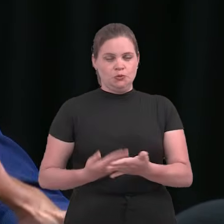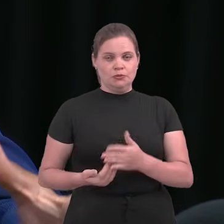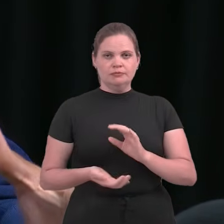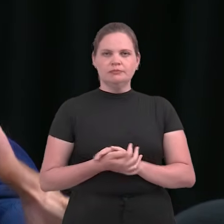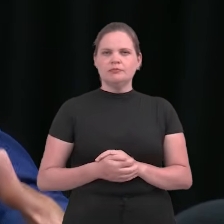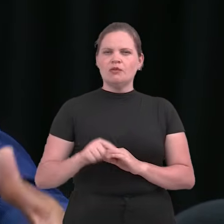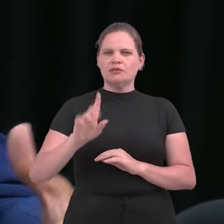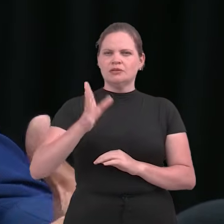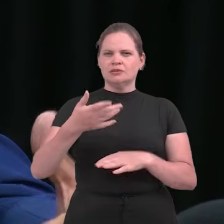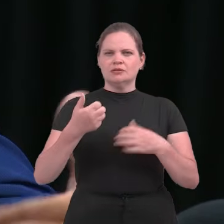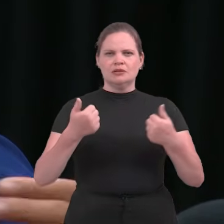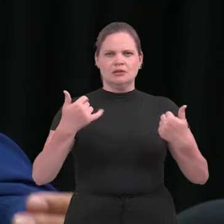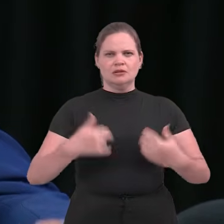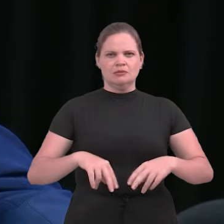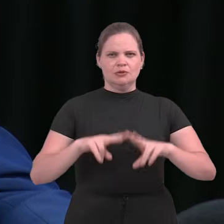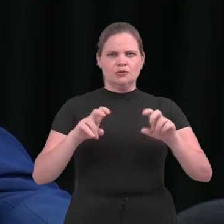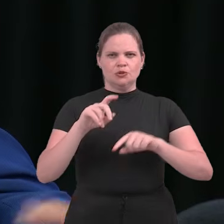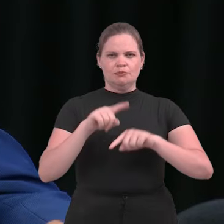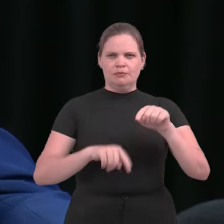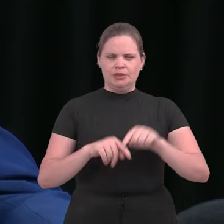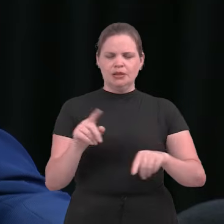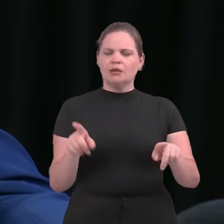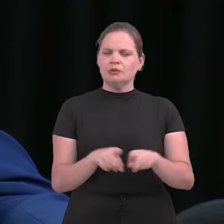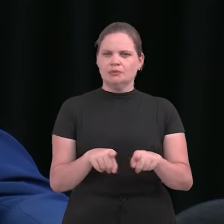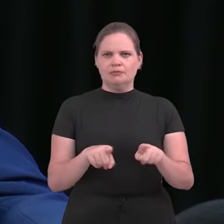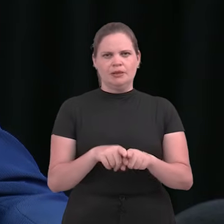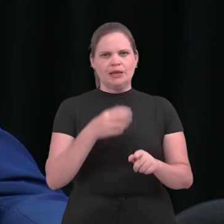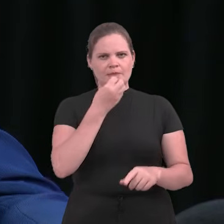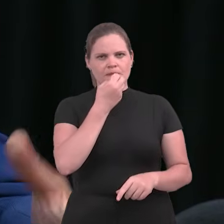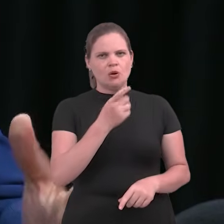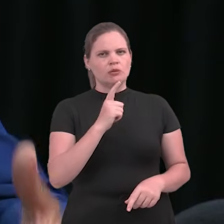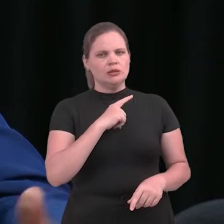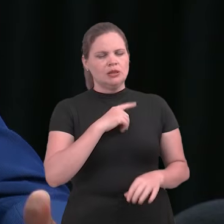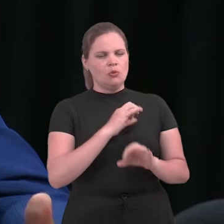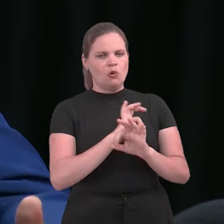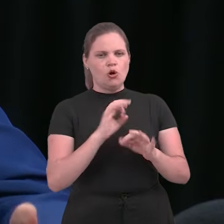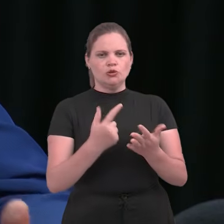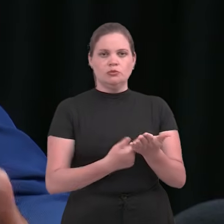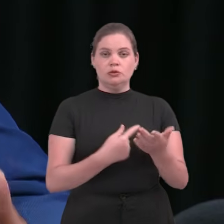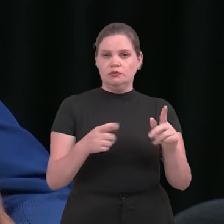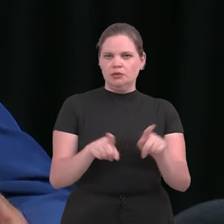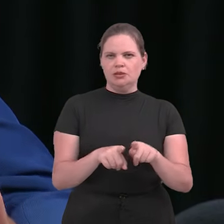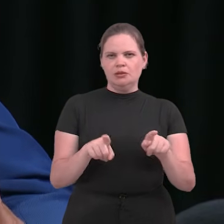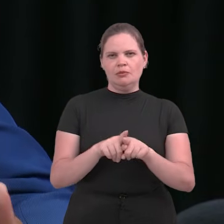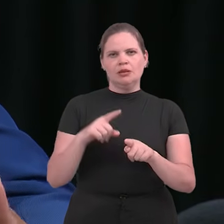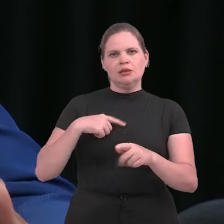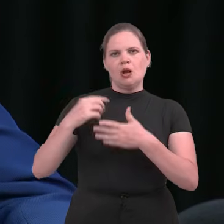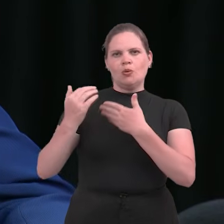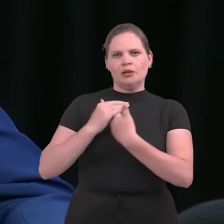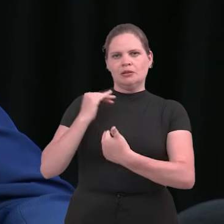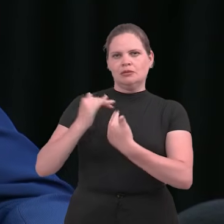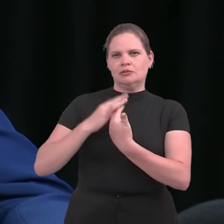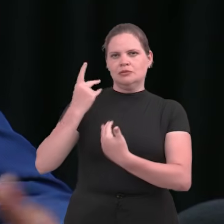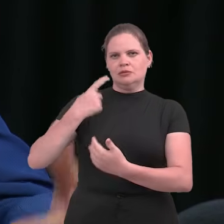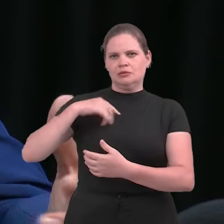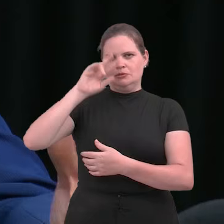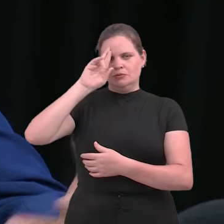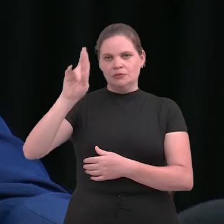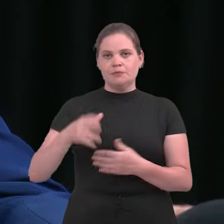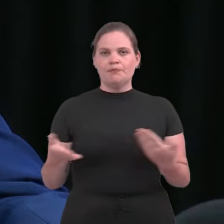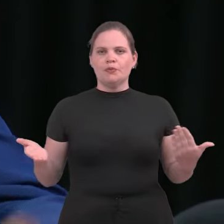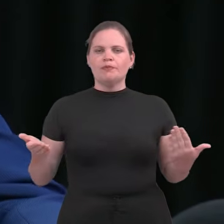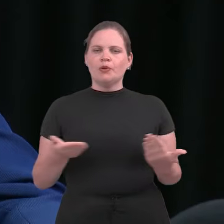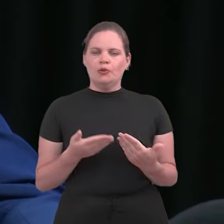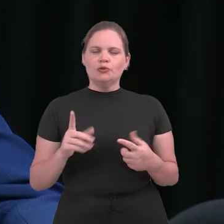falou de umas coisas também de material e ter também aqui a direção do Senhor, né? Inclusive o objetivo do nosso programa de hoje é contar